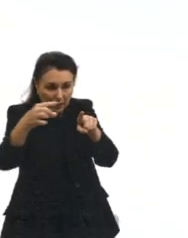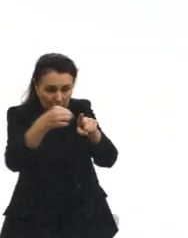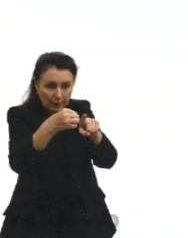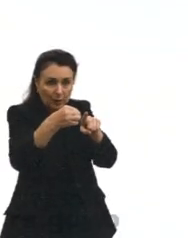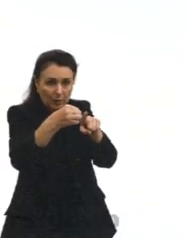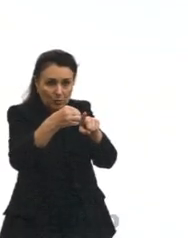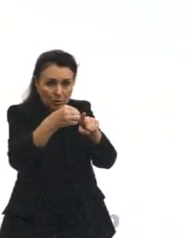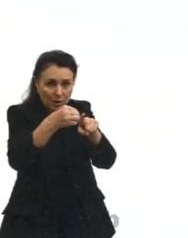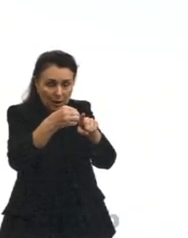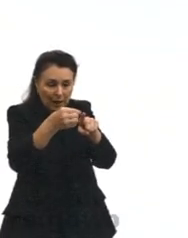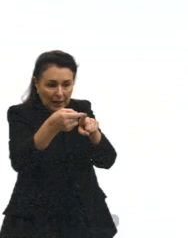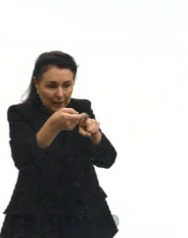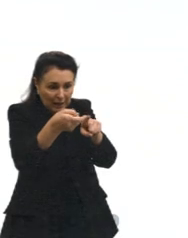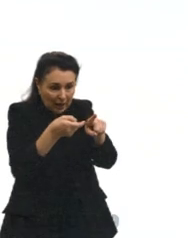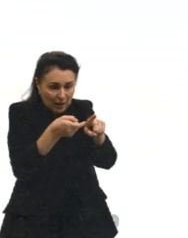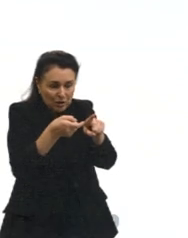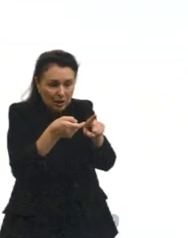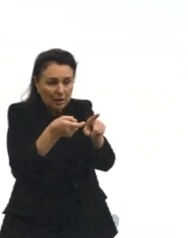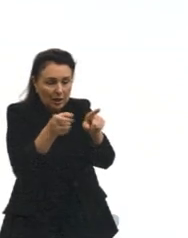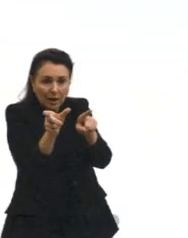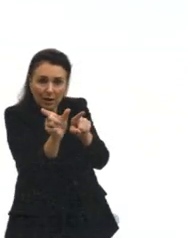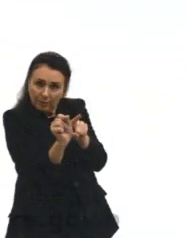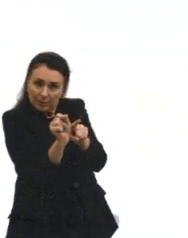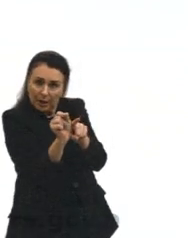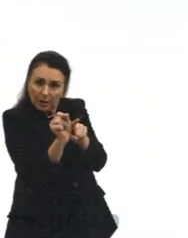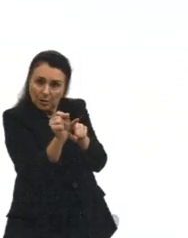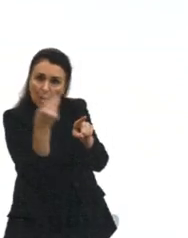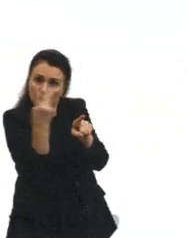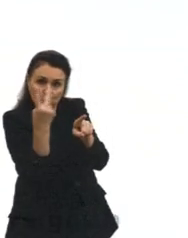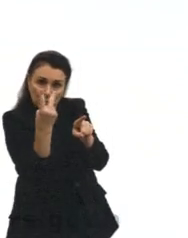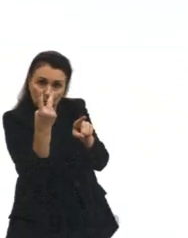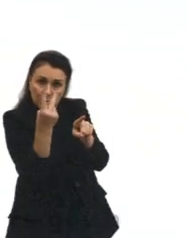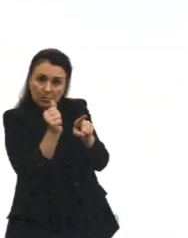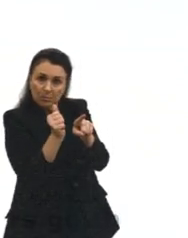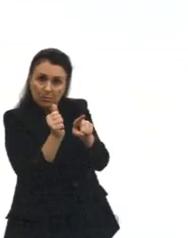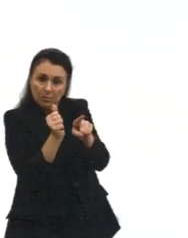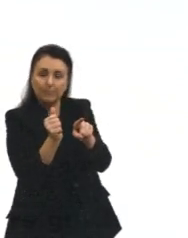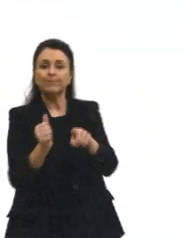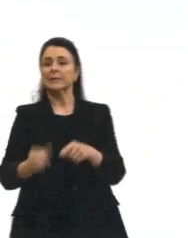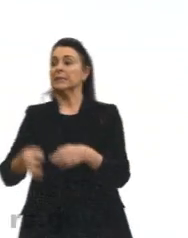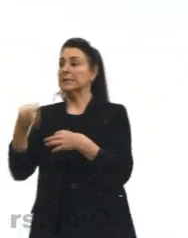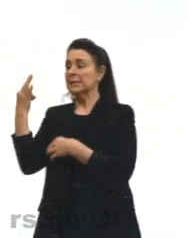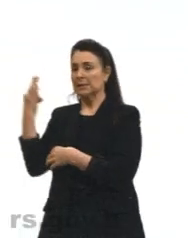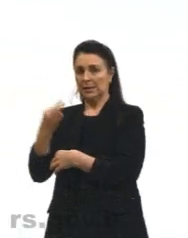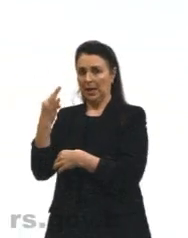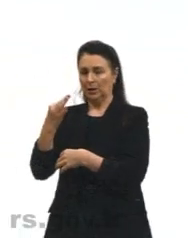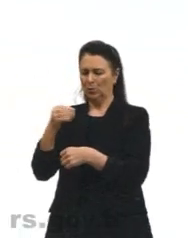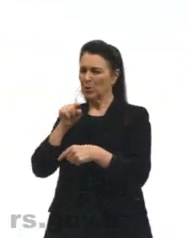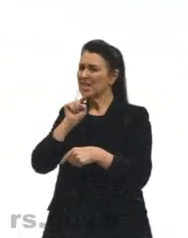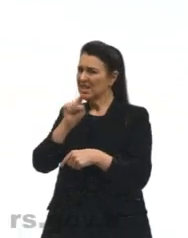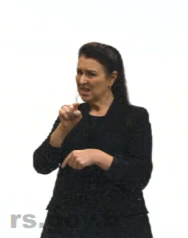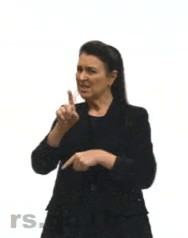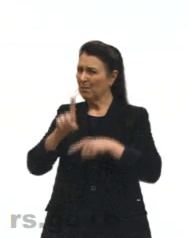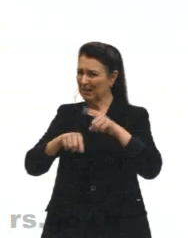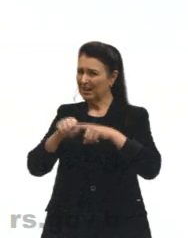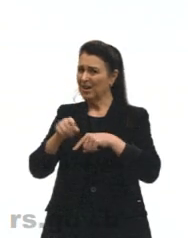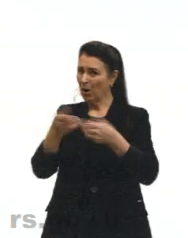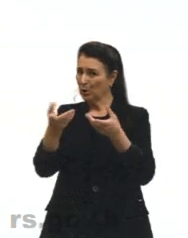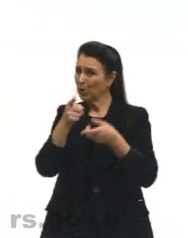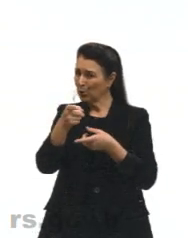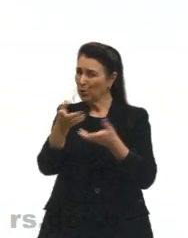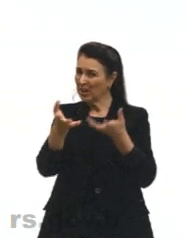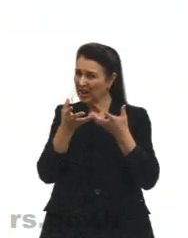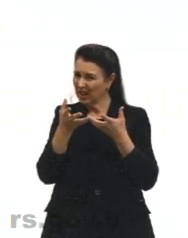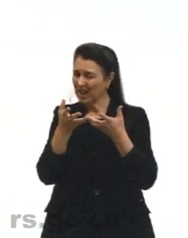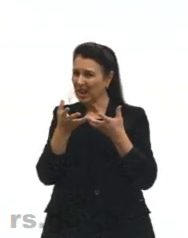e ela encaixa no Sul que prende as duas partes de uma coisa Esse instrumento que o senhor procura